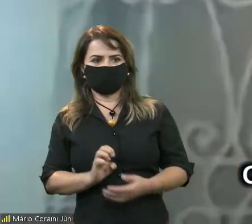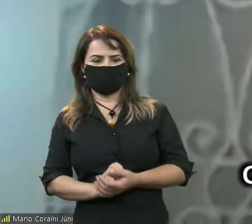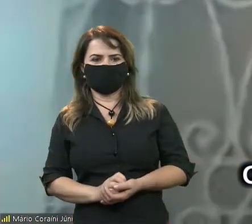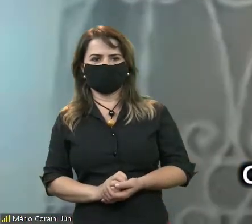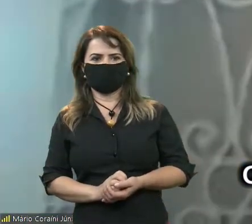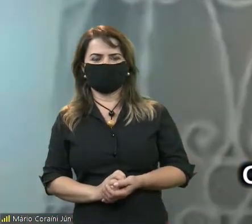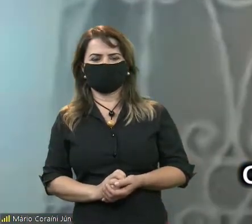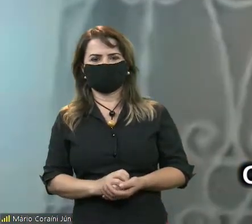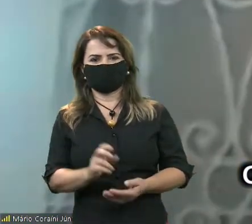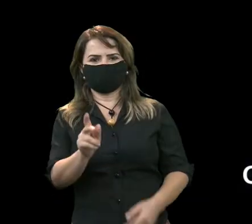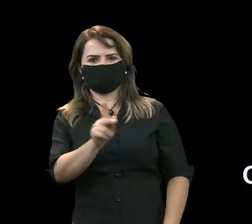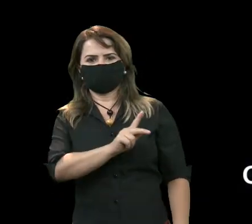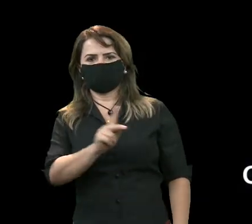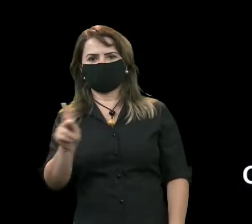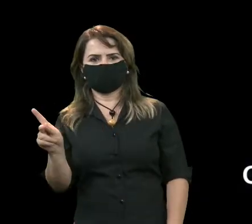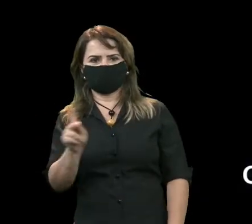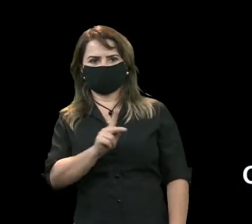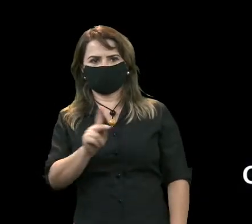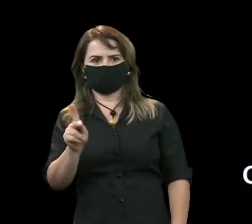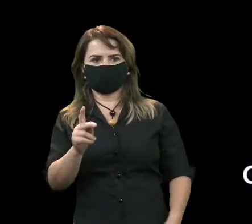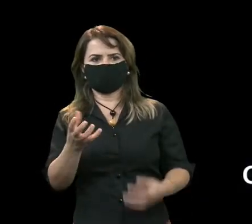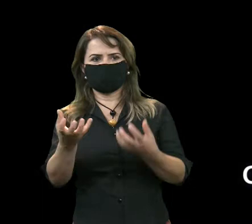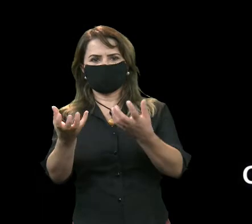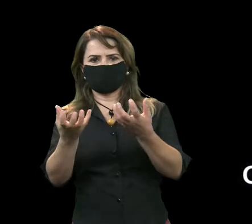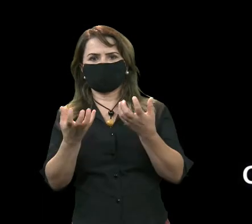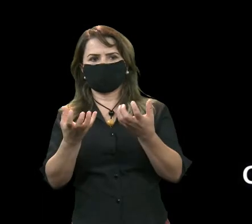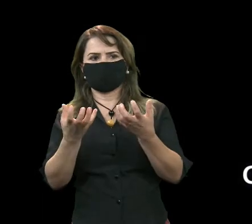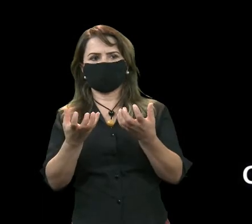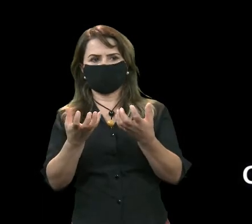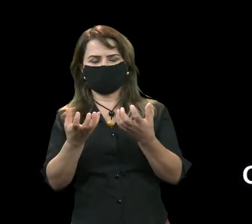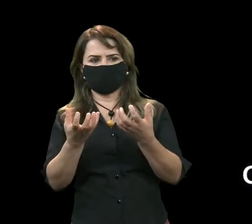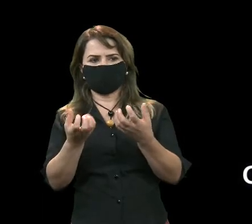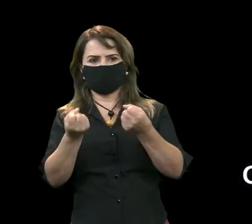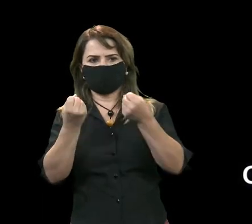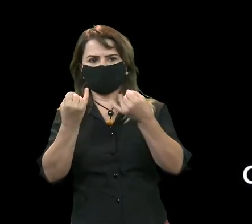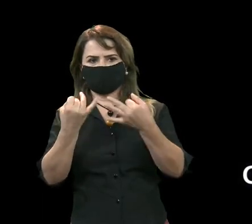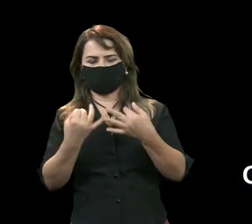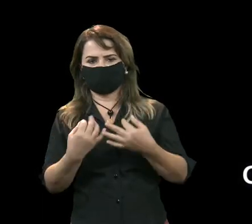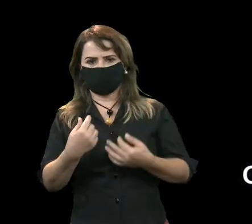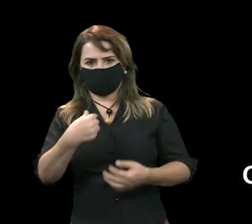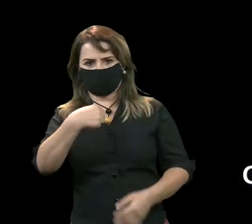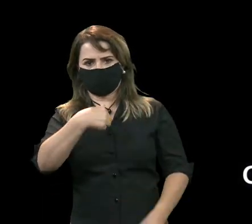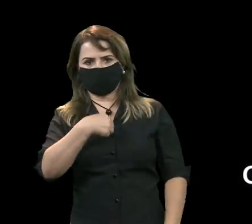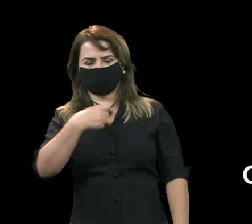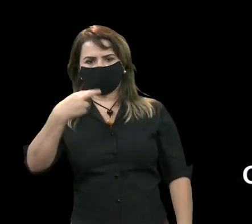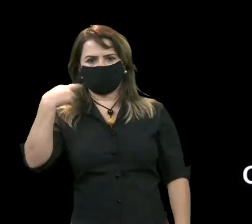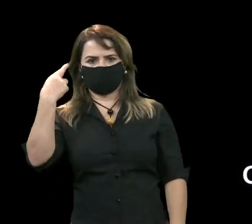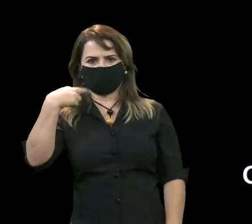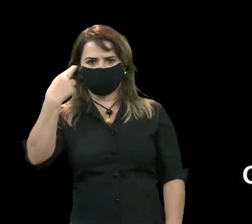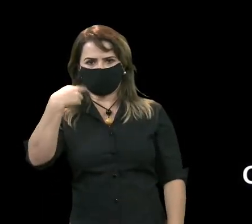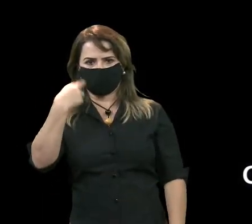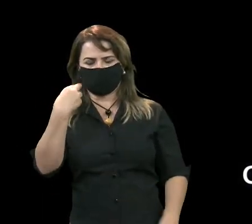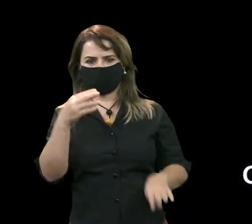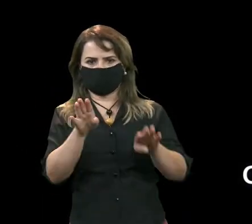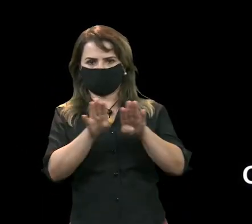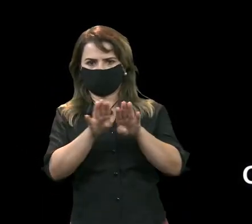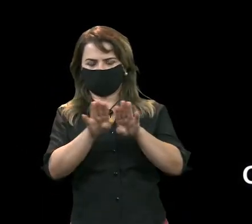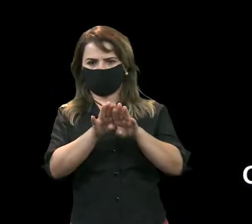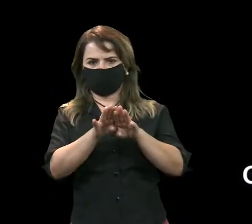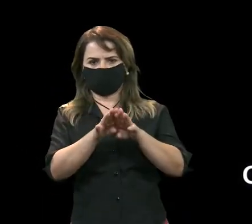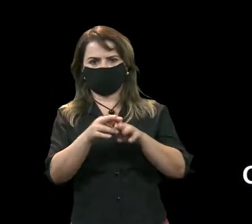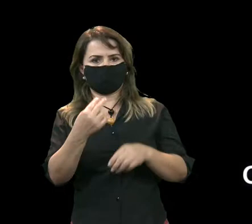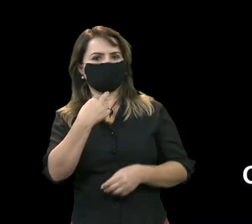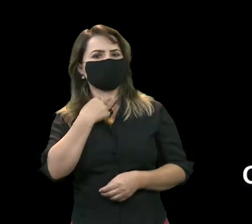Senhor presidente, quero consignar também que, como exerço advocacia, eu estarei impedido